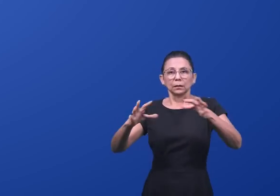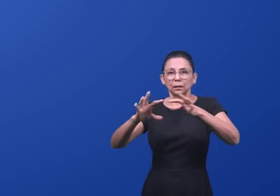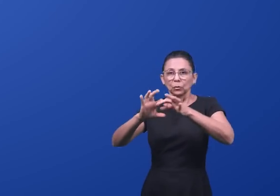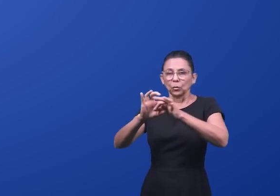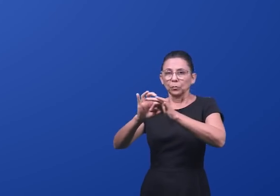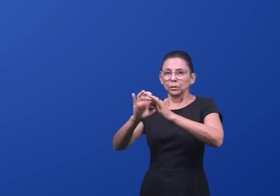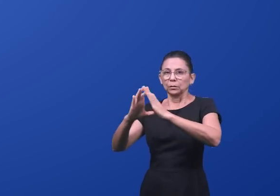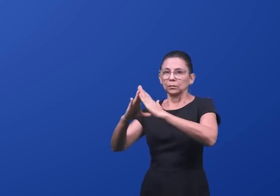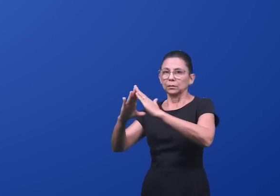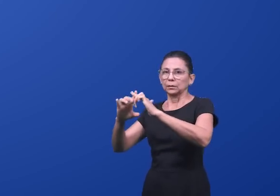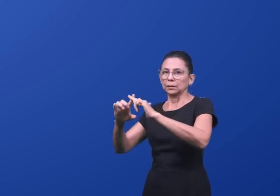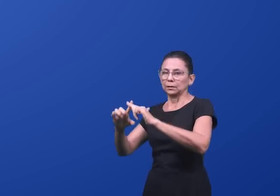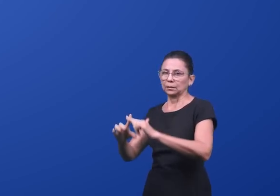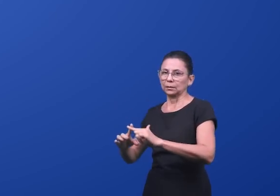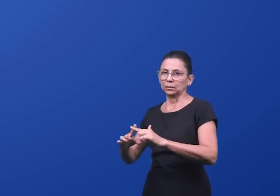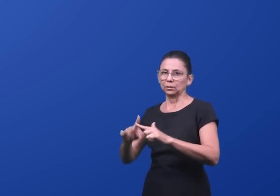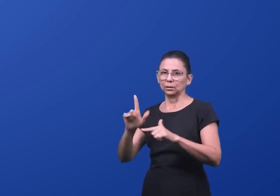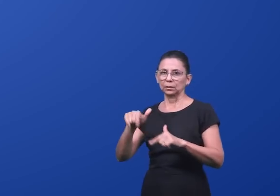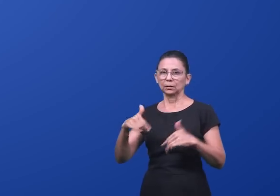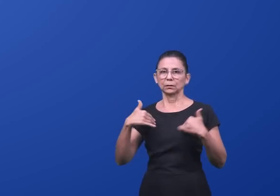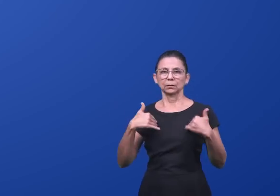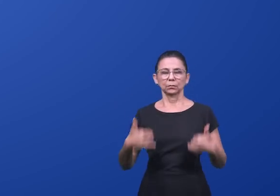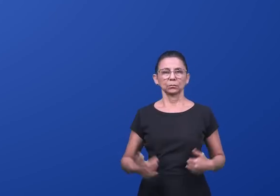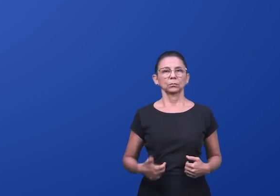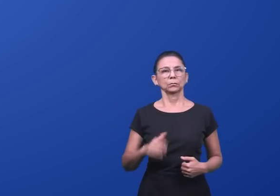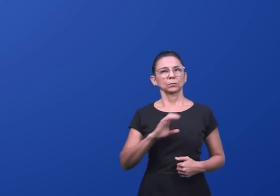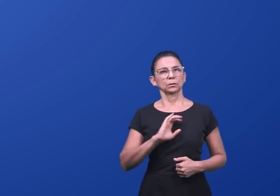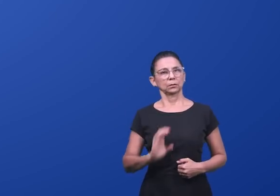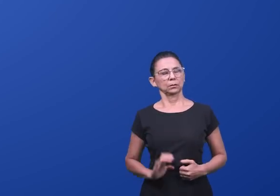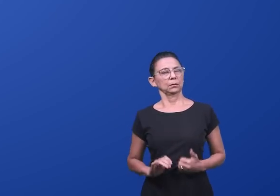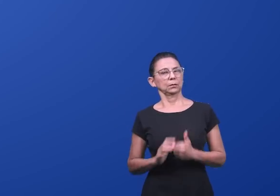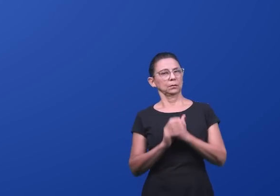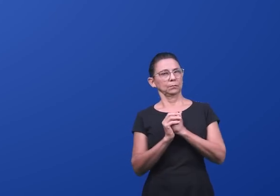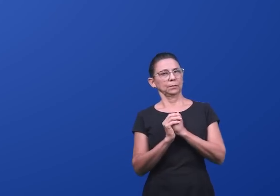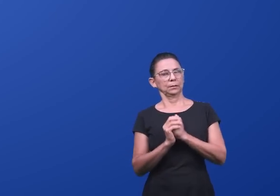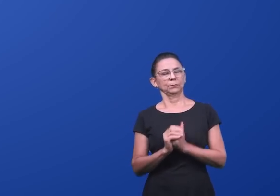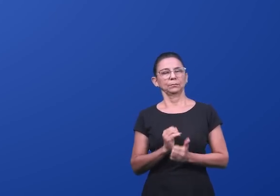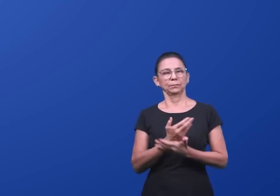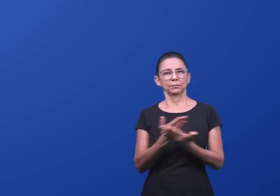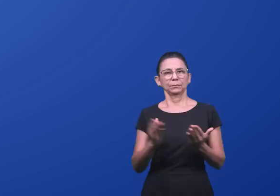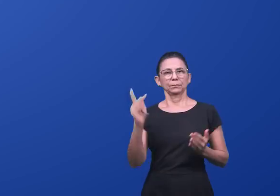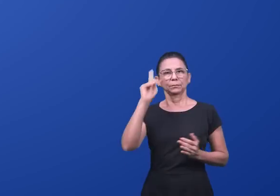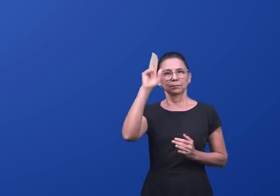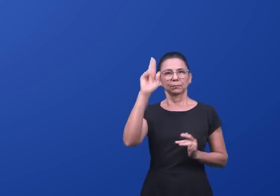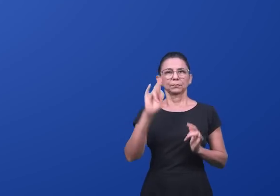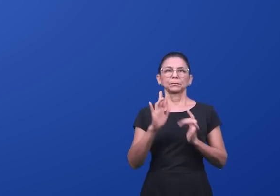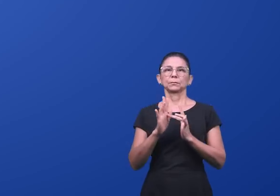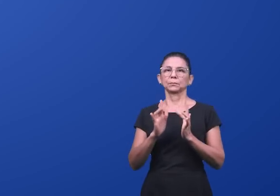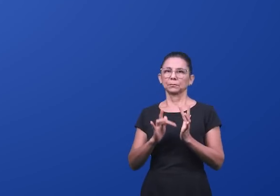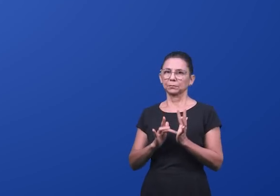igreja faz isso inserindo o homem na comunhão da igreja, corpo de